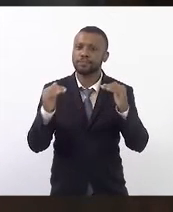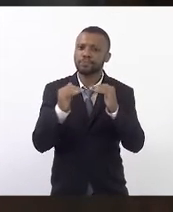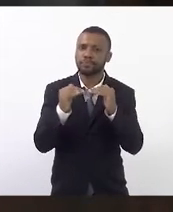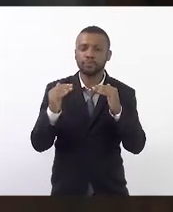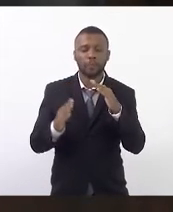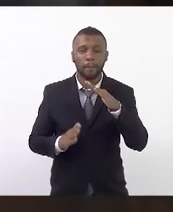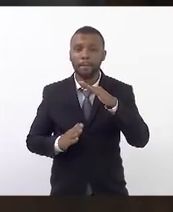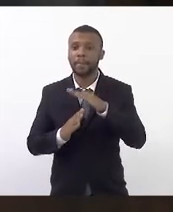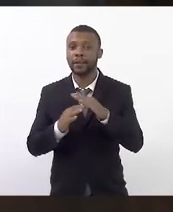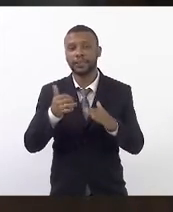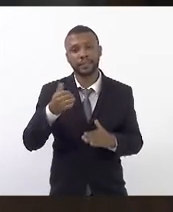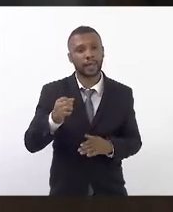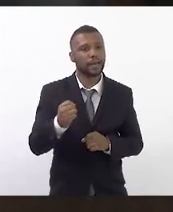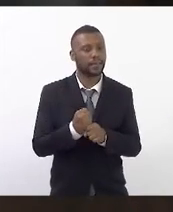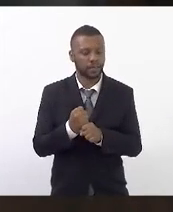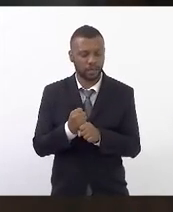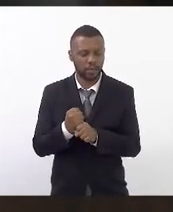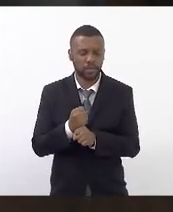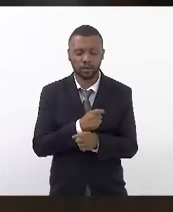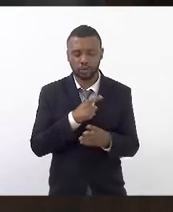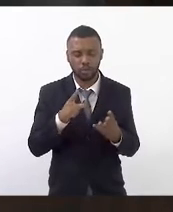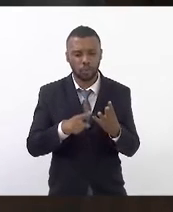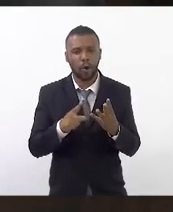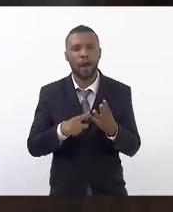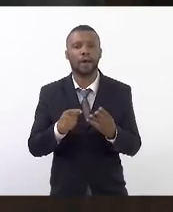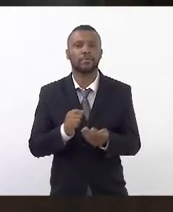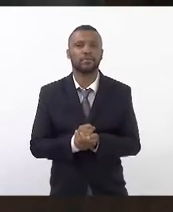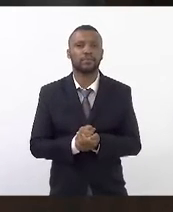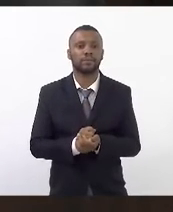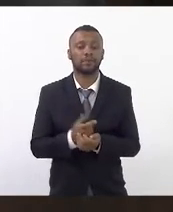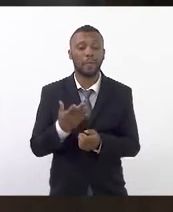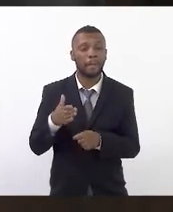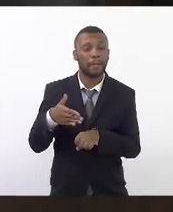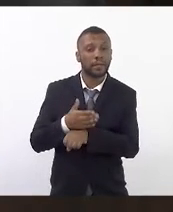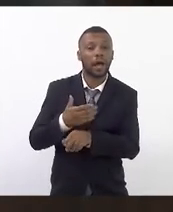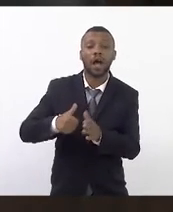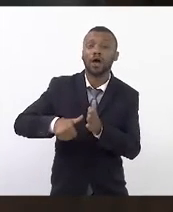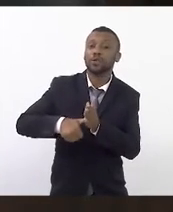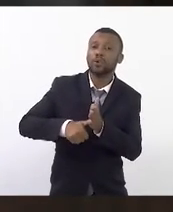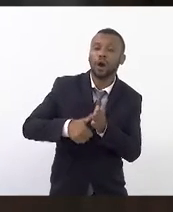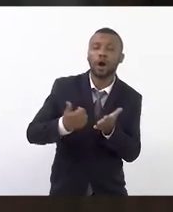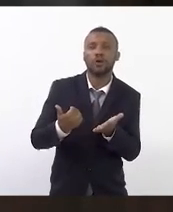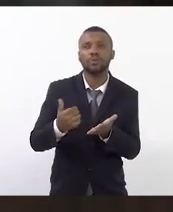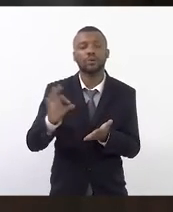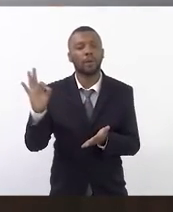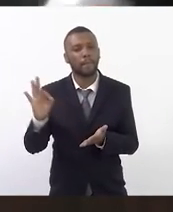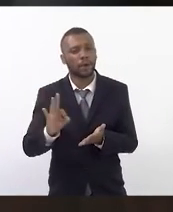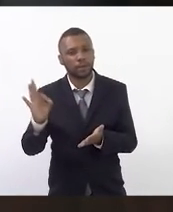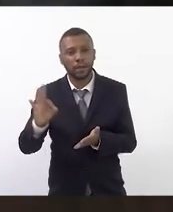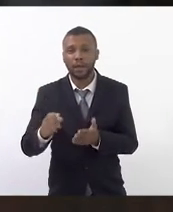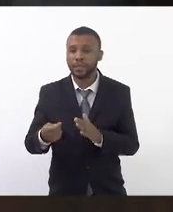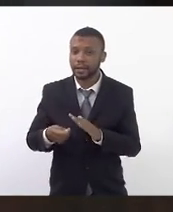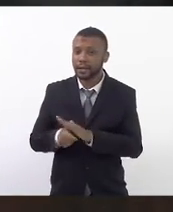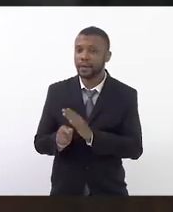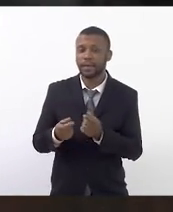10 anos. 4. Não participar como sócio acionista ou cotista de capital de empresa